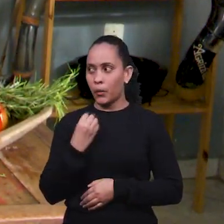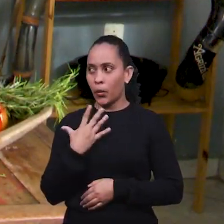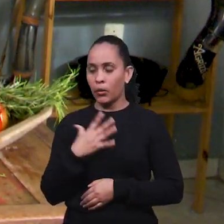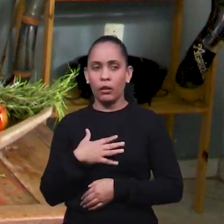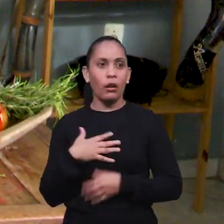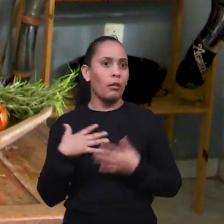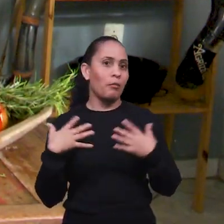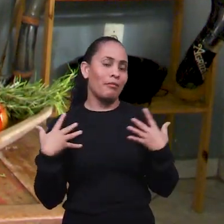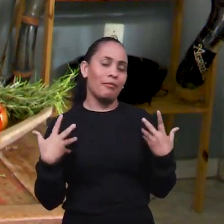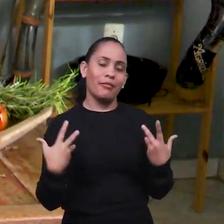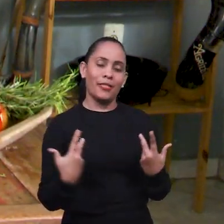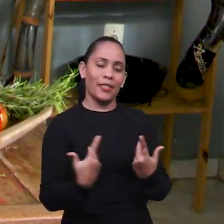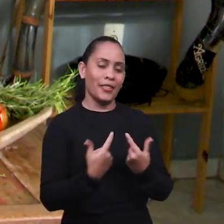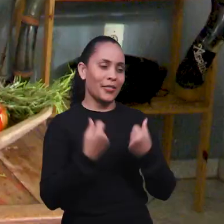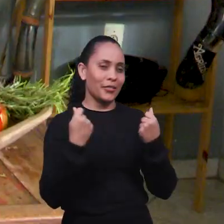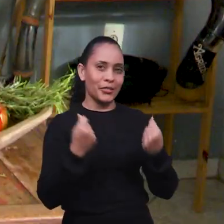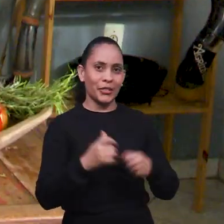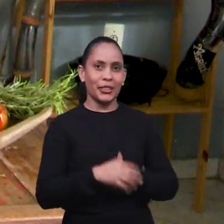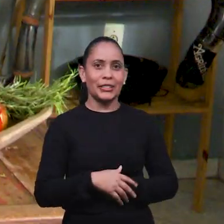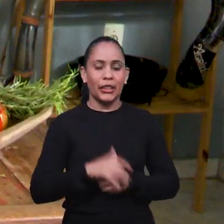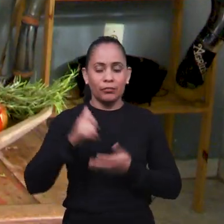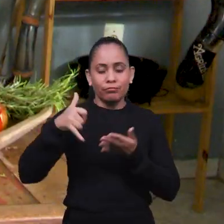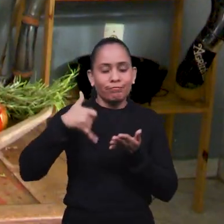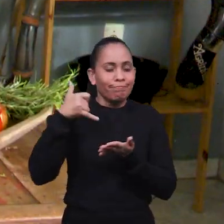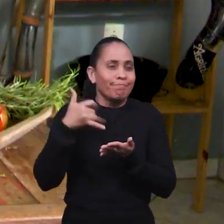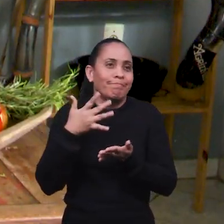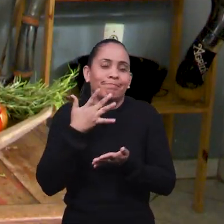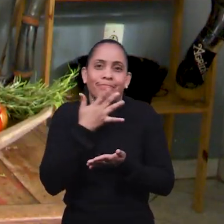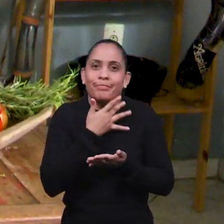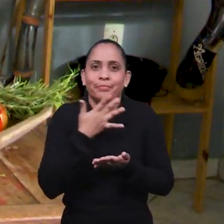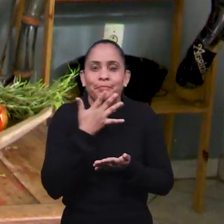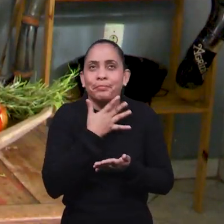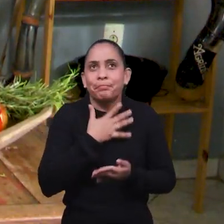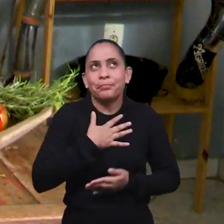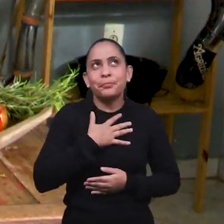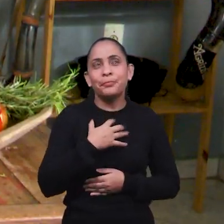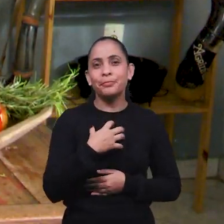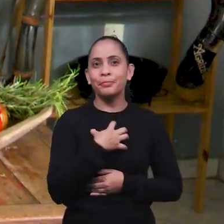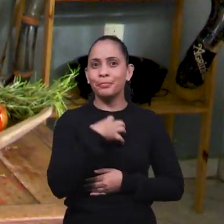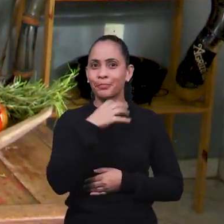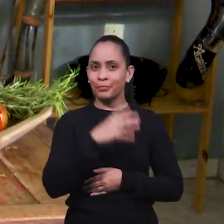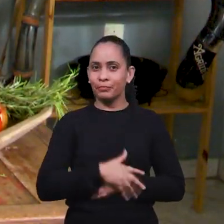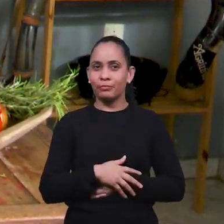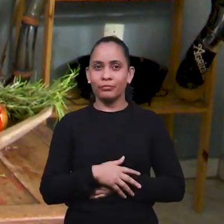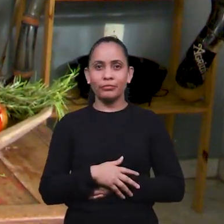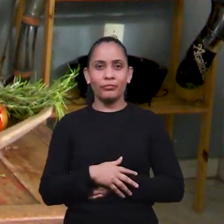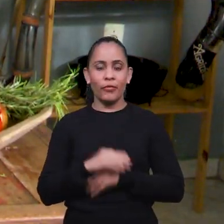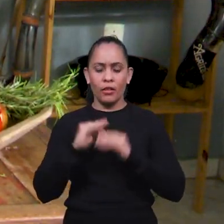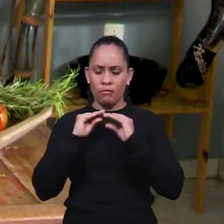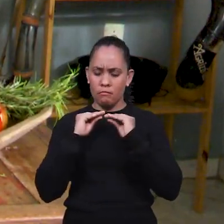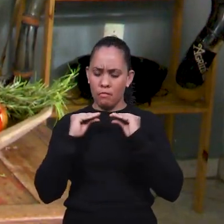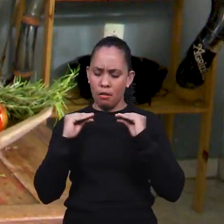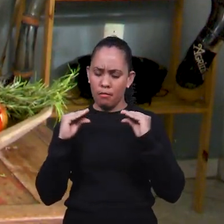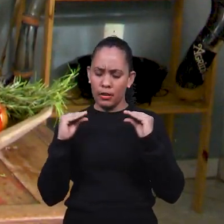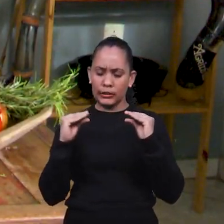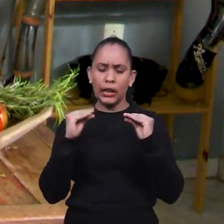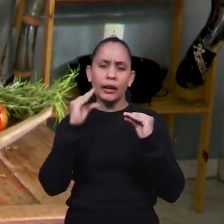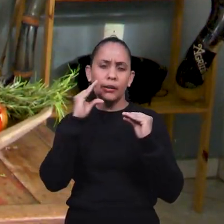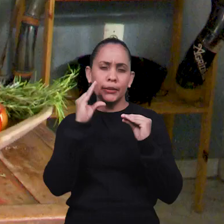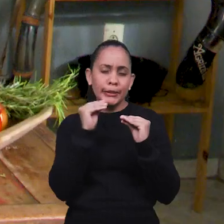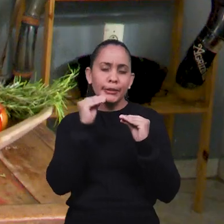Bom? Maravilhoso. Tem um gostinho de azeite muito bom, né? É uma massinha com a